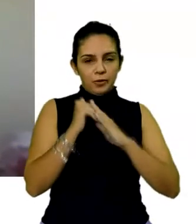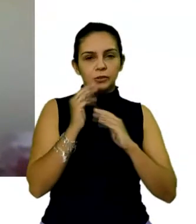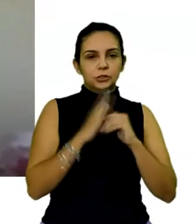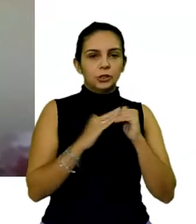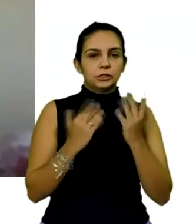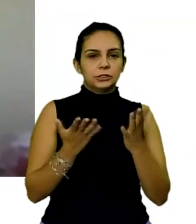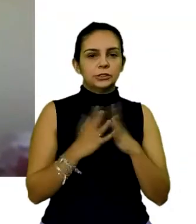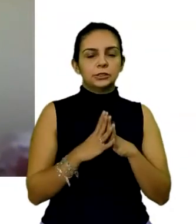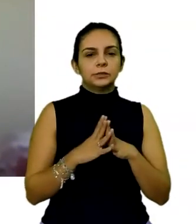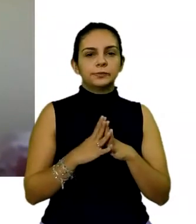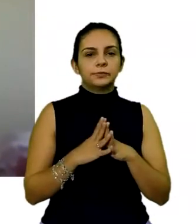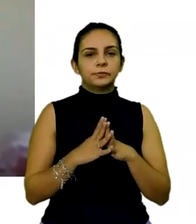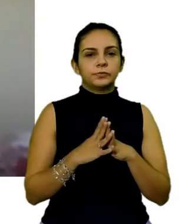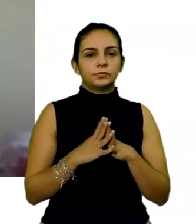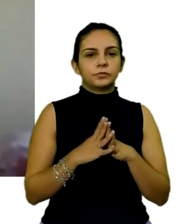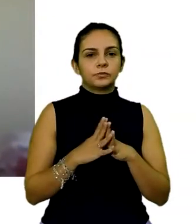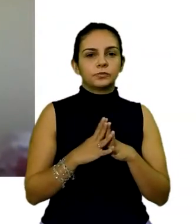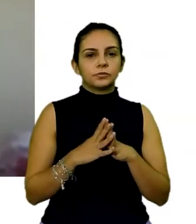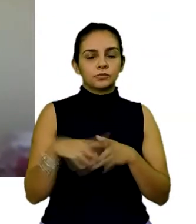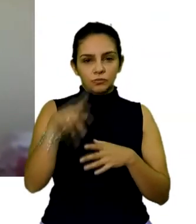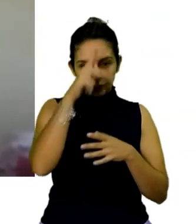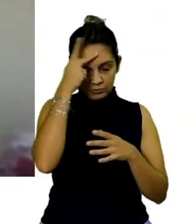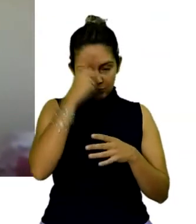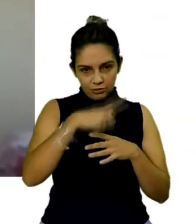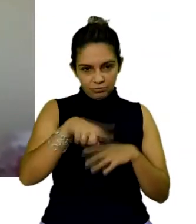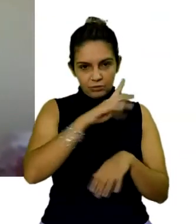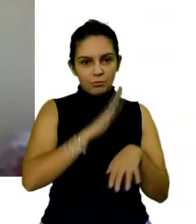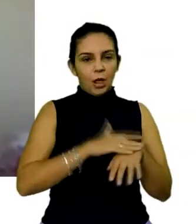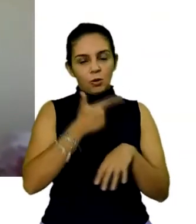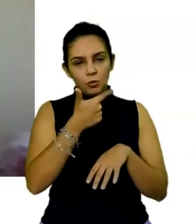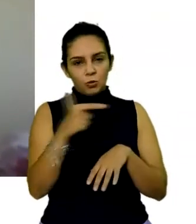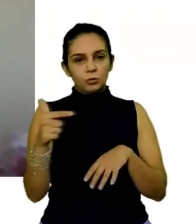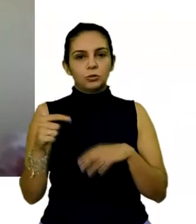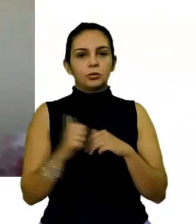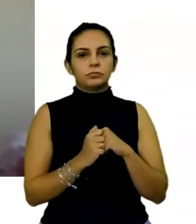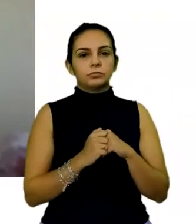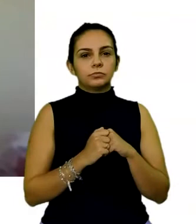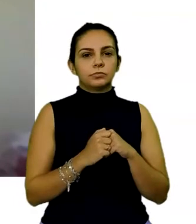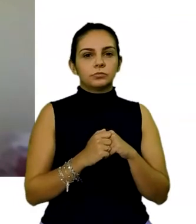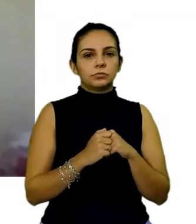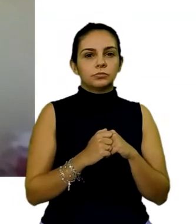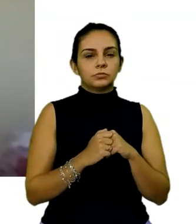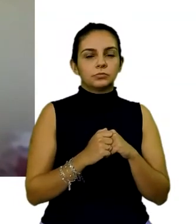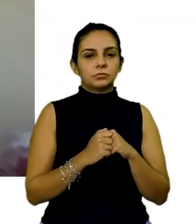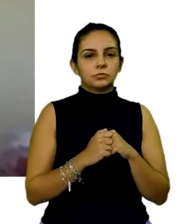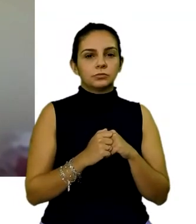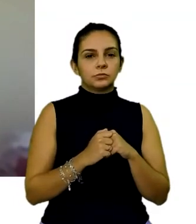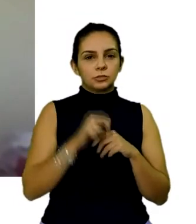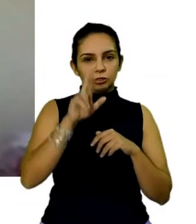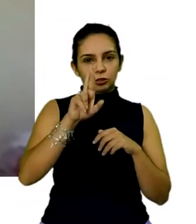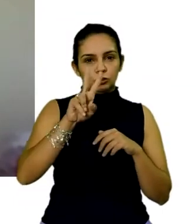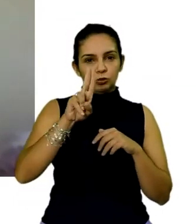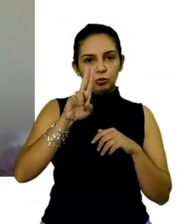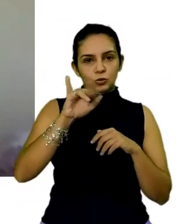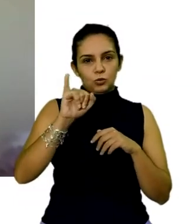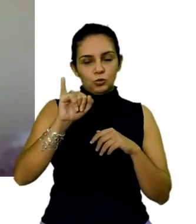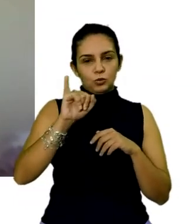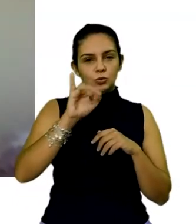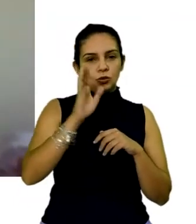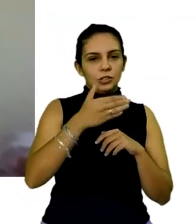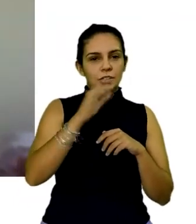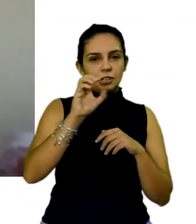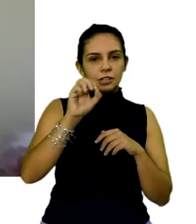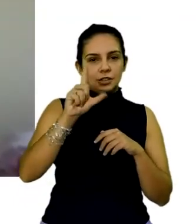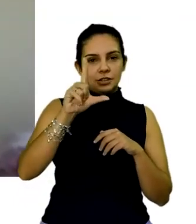profissões. Então, acho que esse pessoal e mais outros, que a gente, Rui de Oliveira,